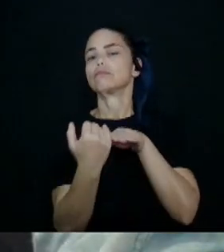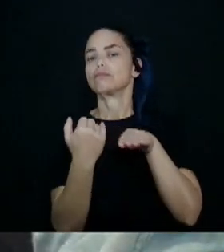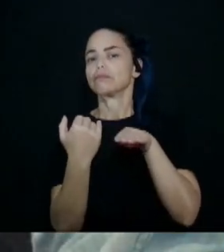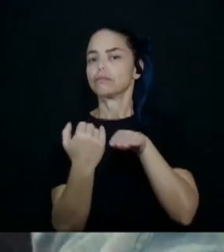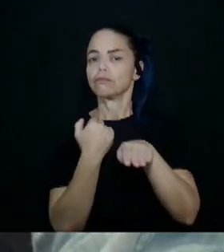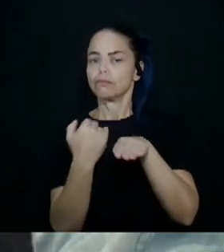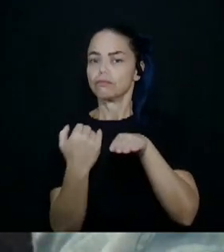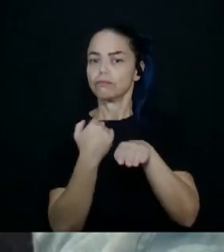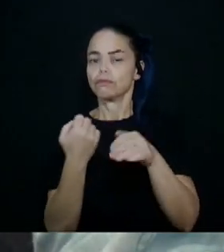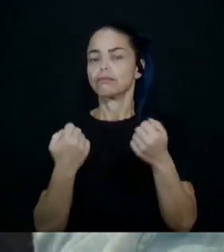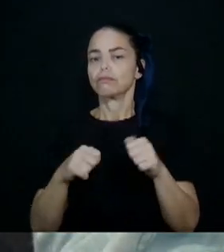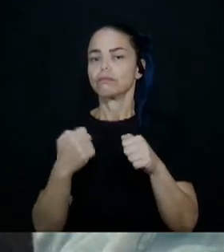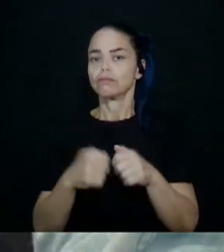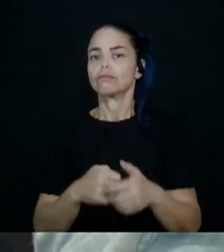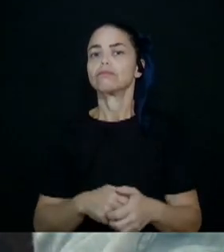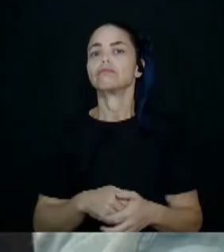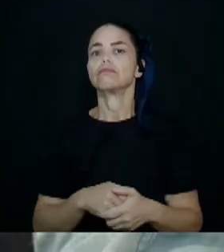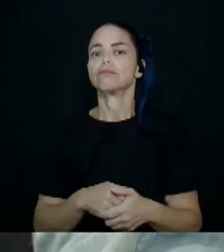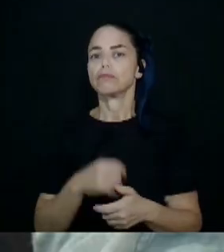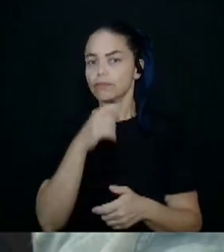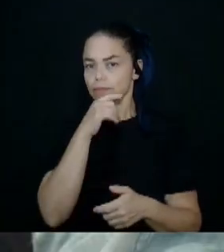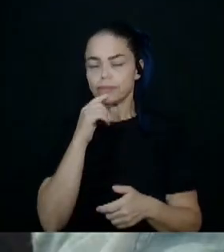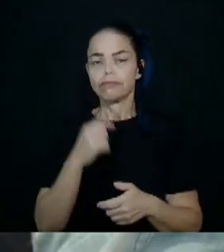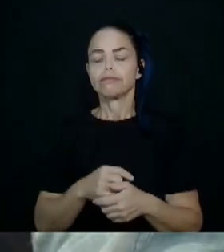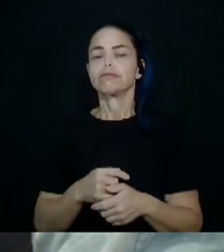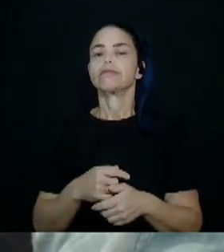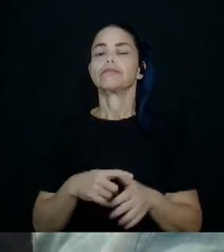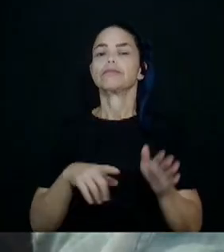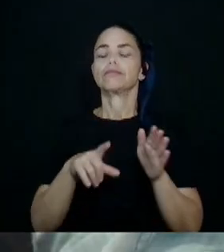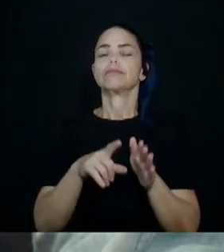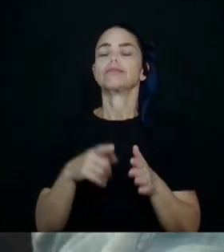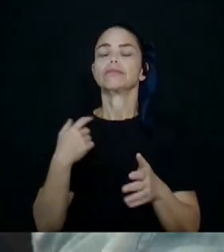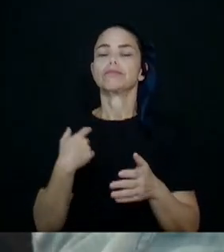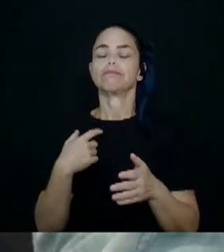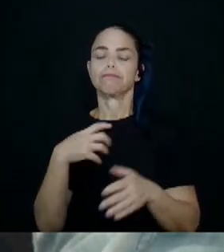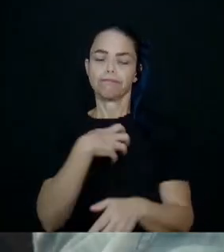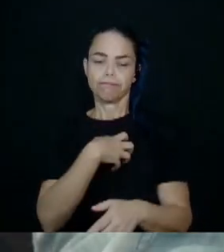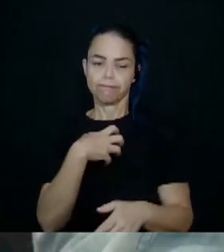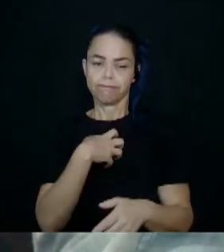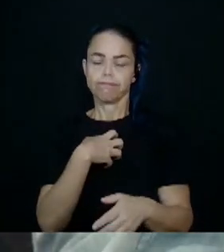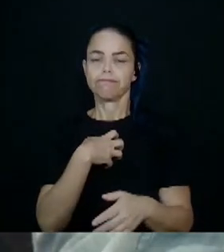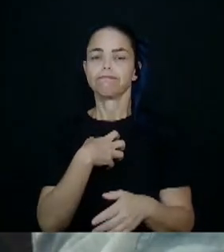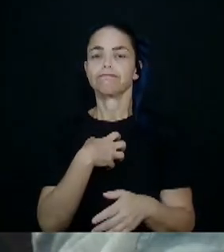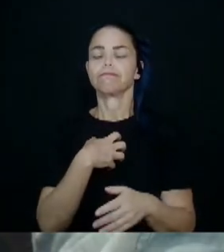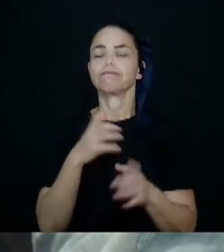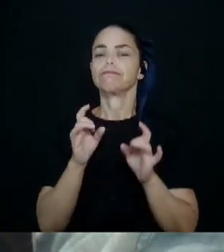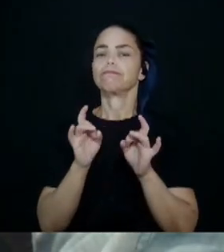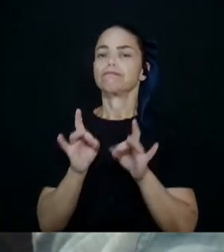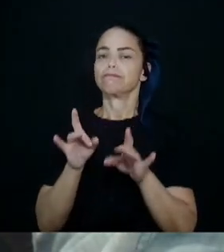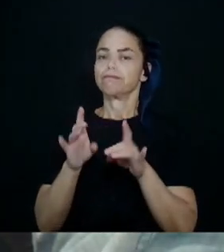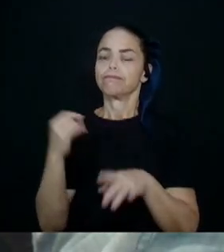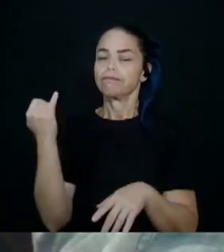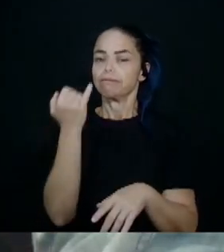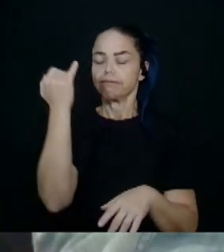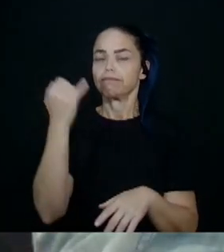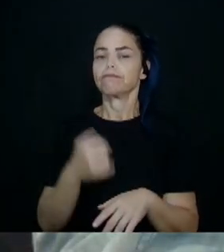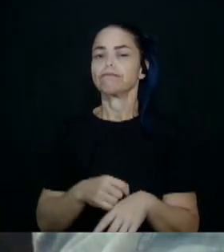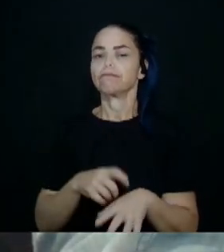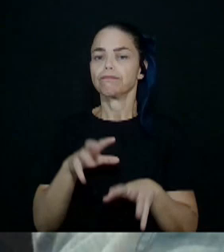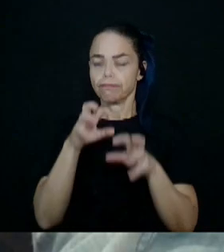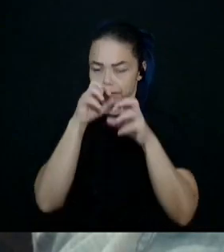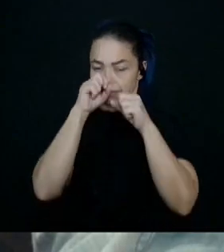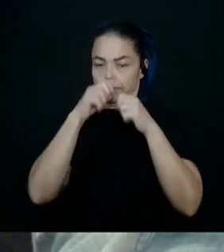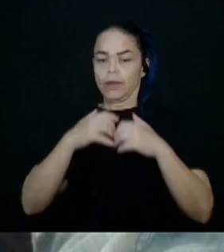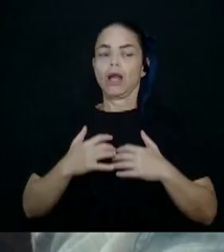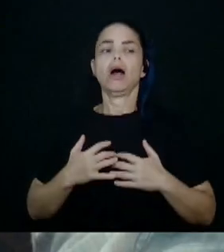precisa de equilíbrio e precisa de regulação emocional. Então, tem algumas técnicas, né, que é importante respirar de forma mais adequada,